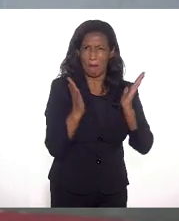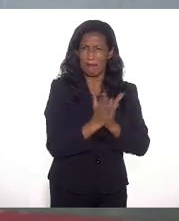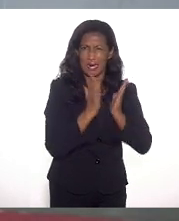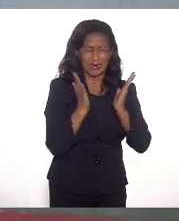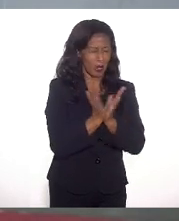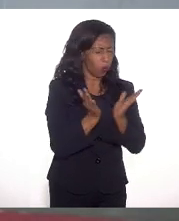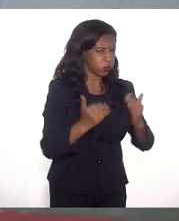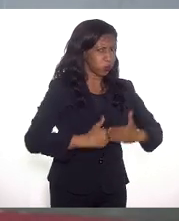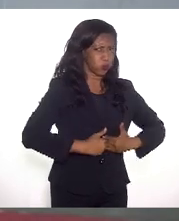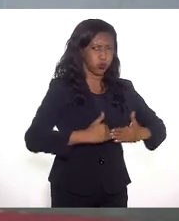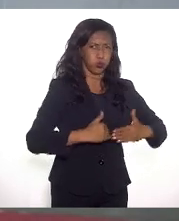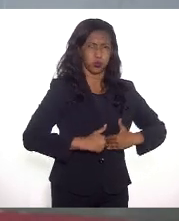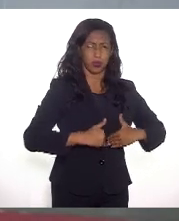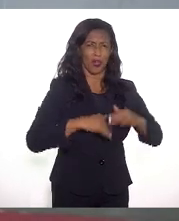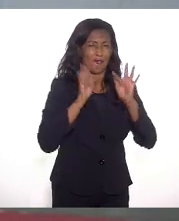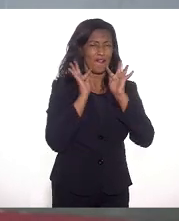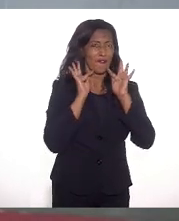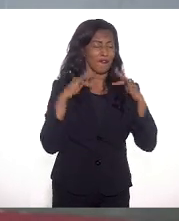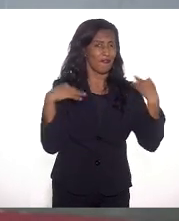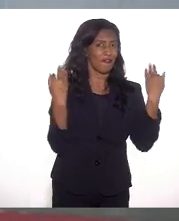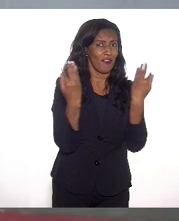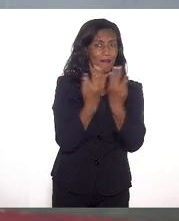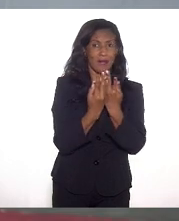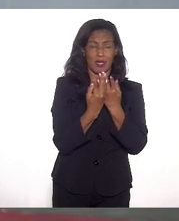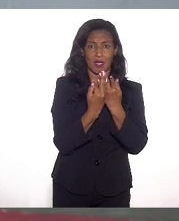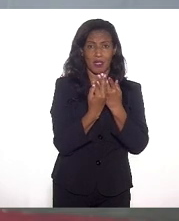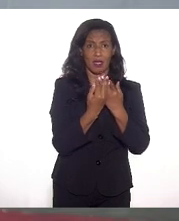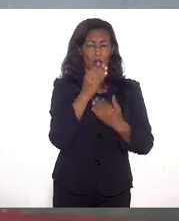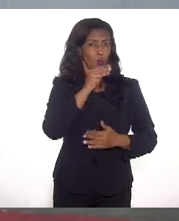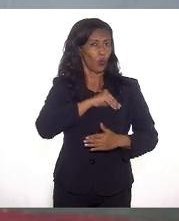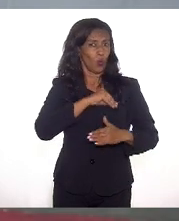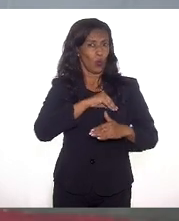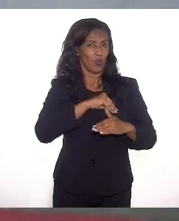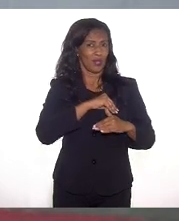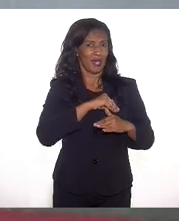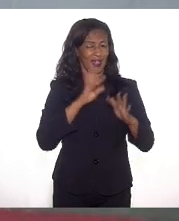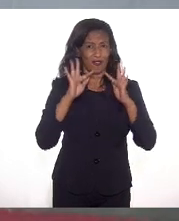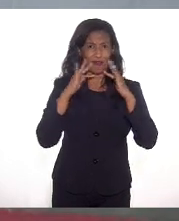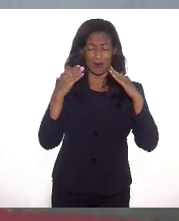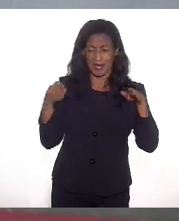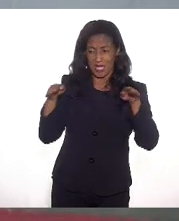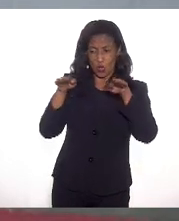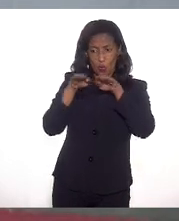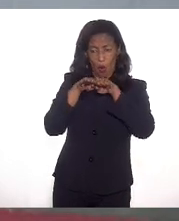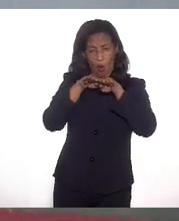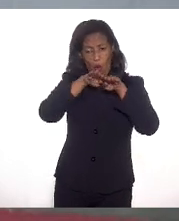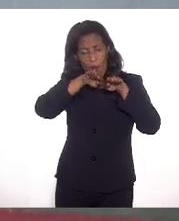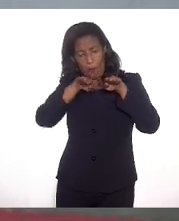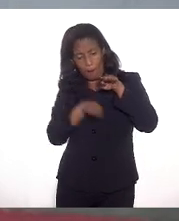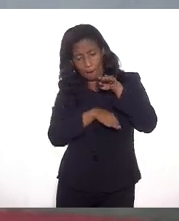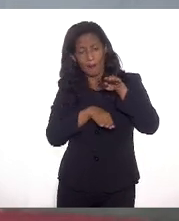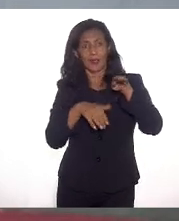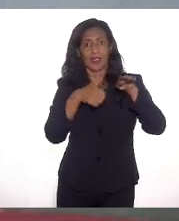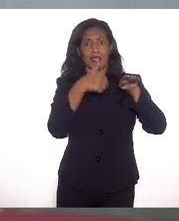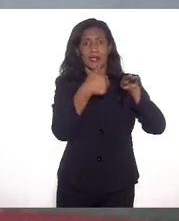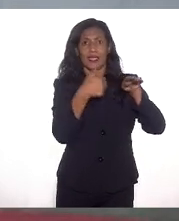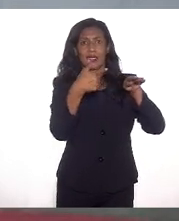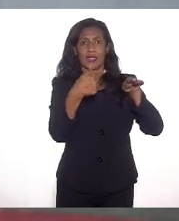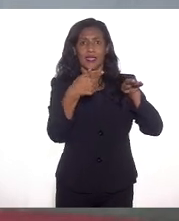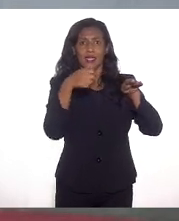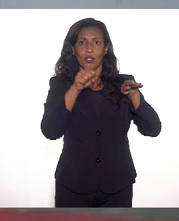ou seja, famílias com renda per capita familiar igual ou inferior a R$